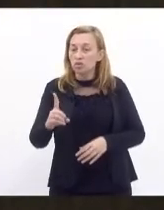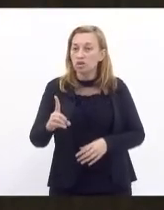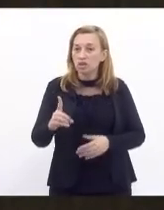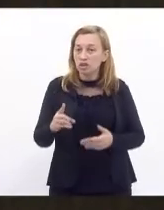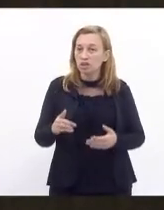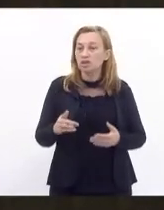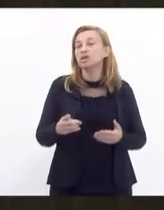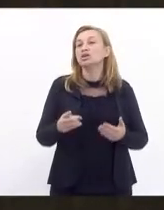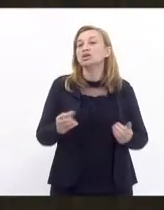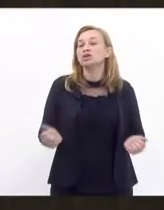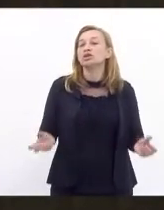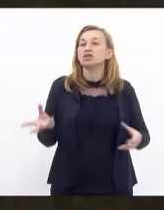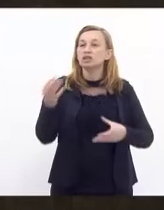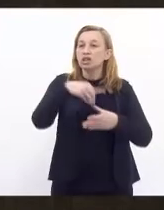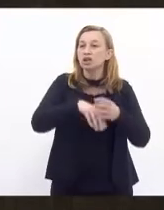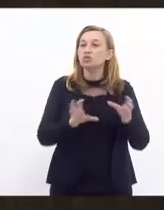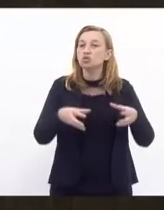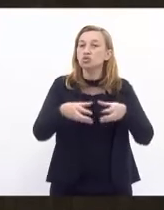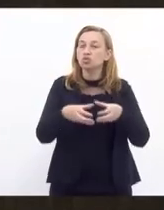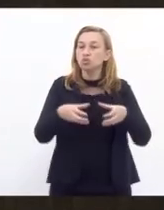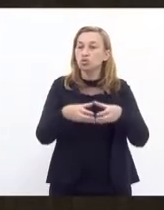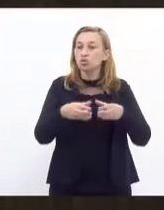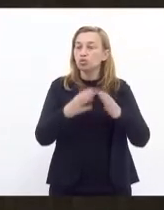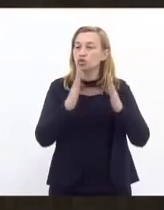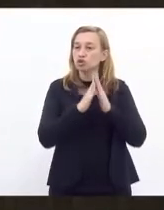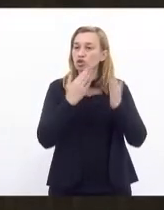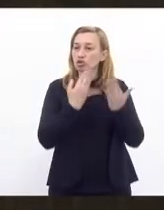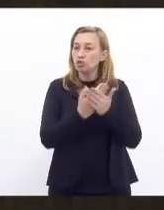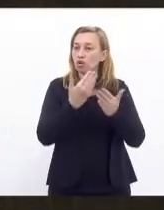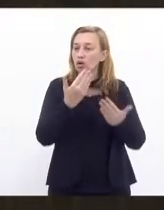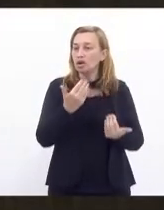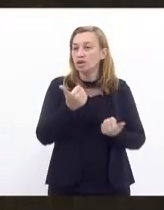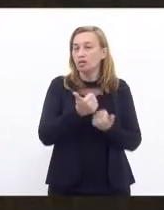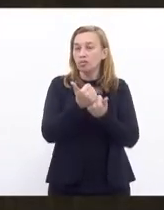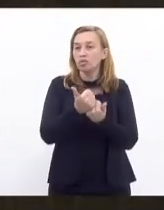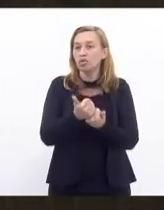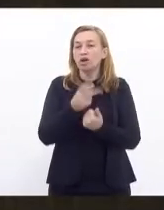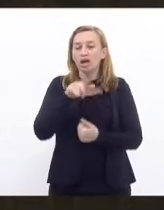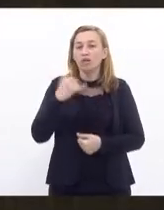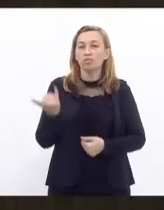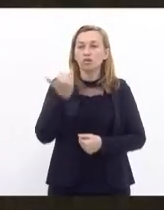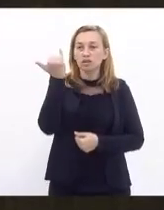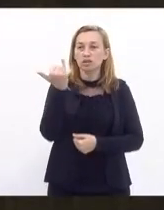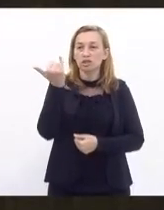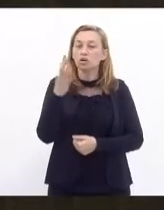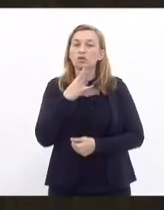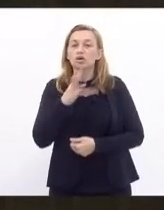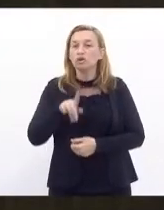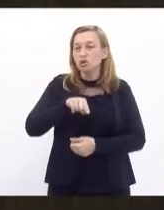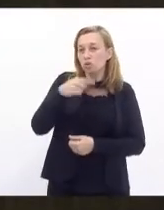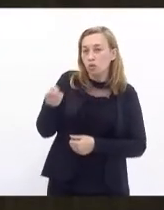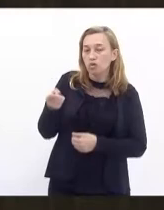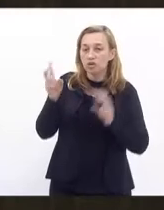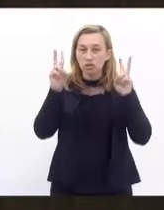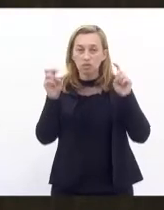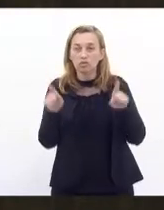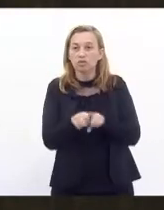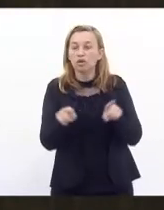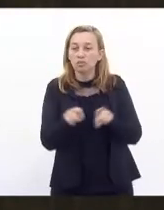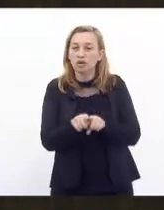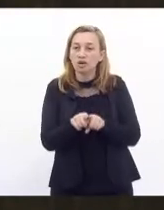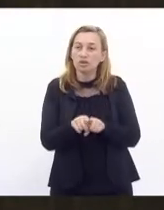integram esse colegiado, esse coletivo dirigente, e é muito importante que haja reconhecimento, entre outros aspectos,